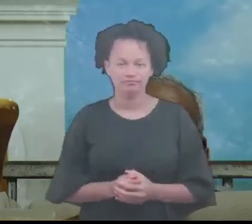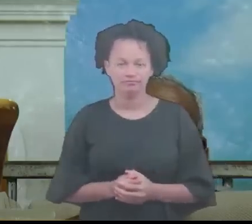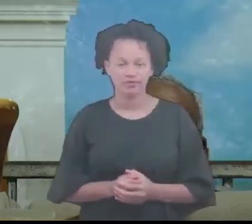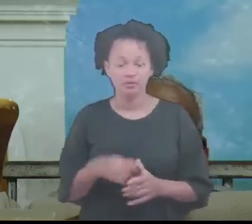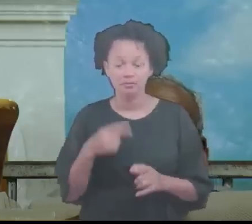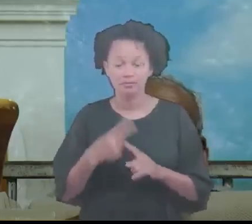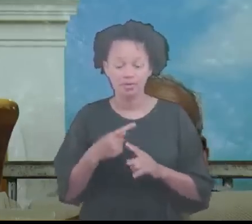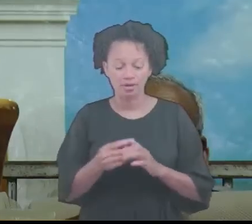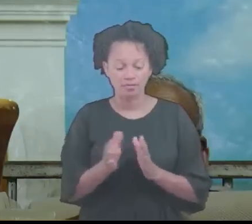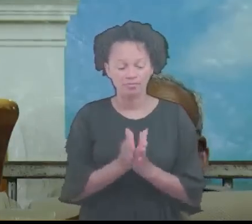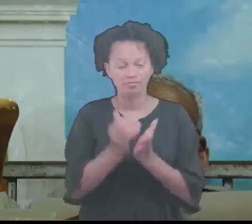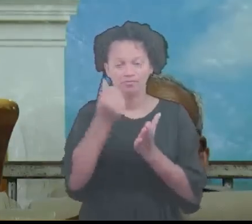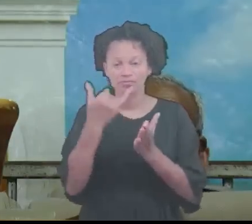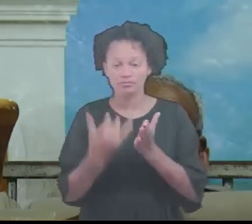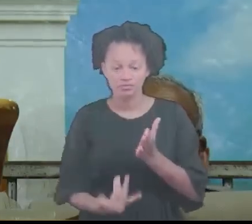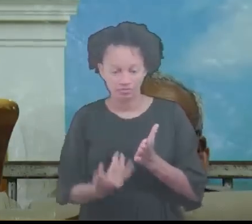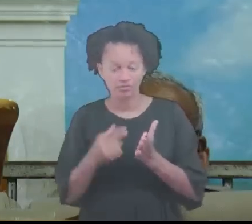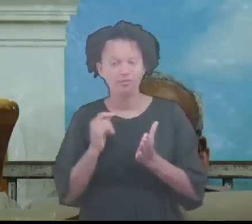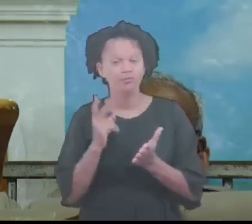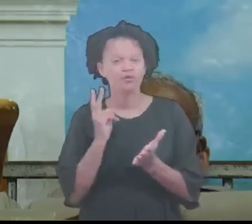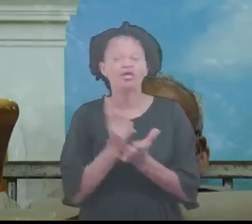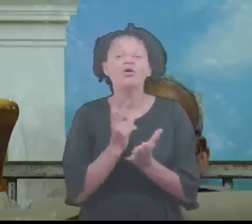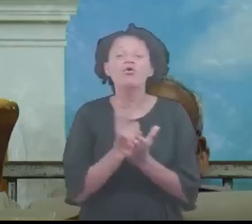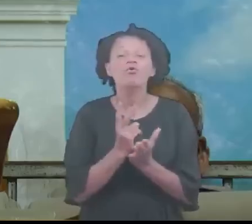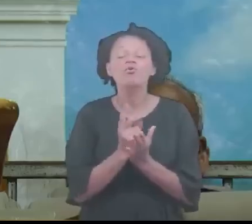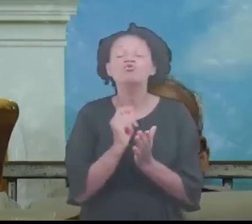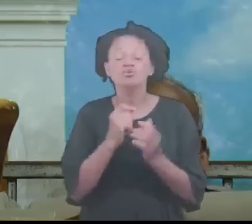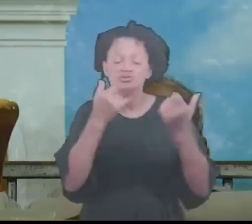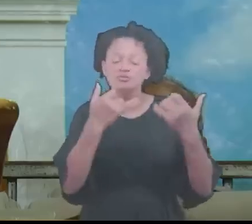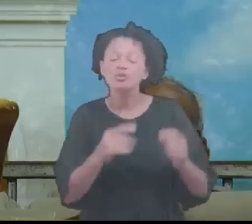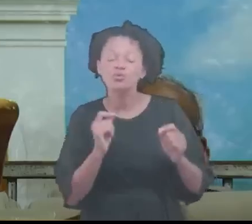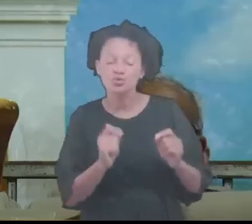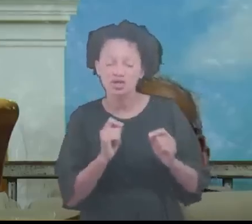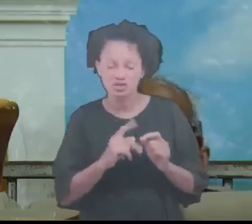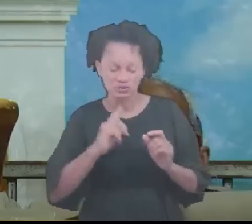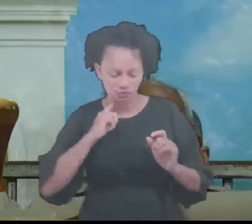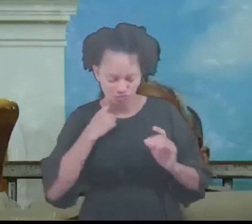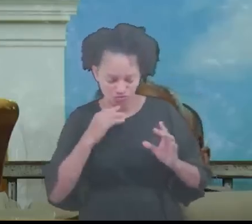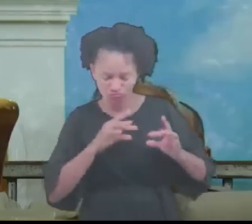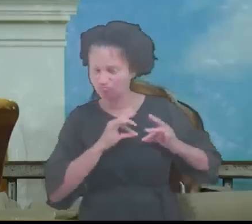Porque a Bíblia diz que ele nem deixa mancha e nem deixa ruga.